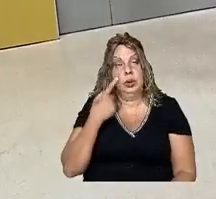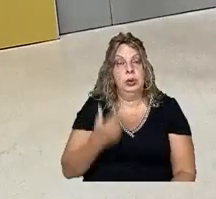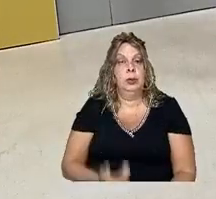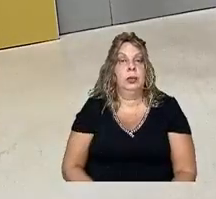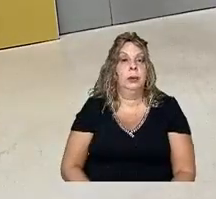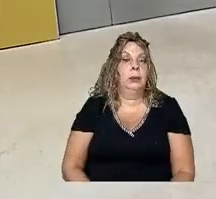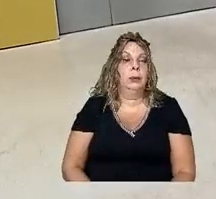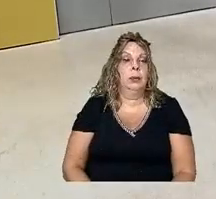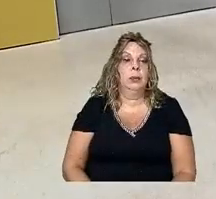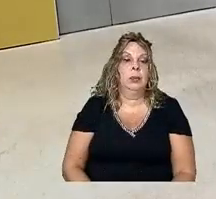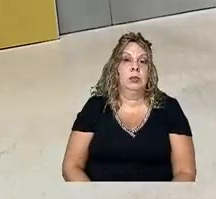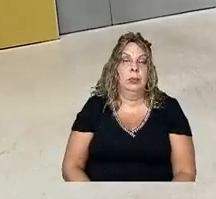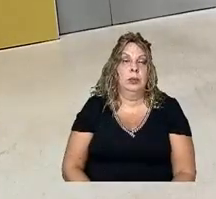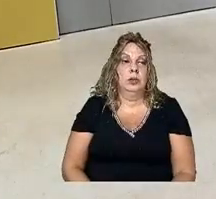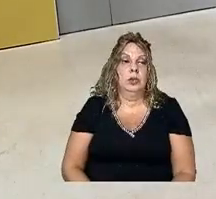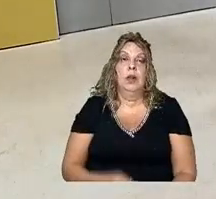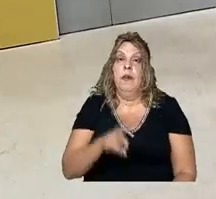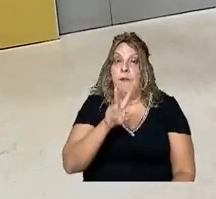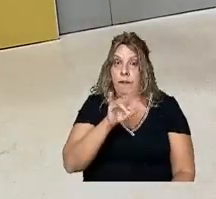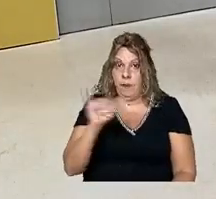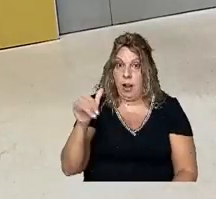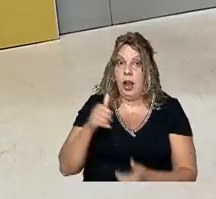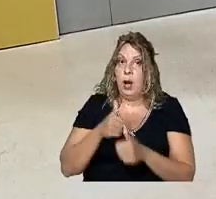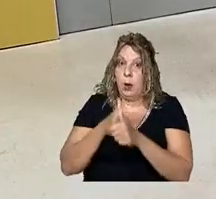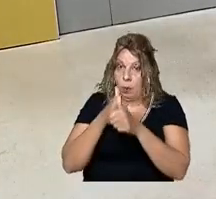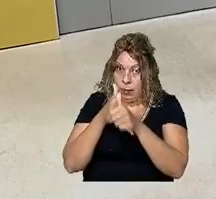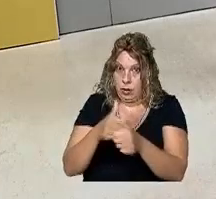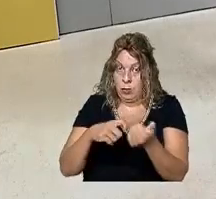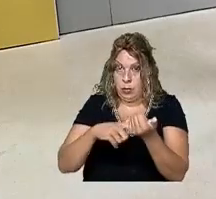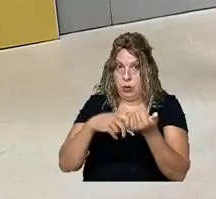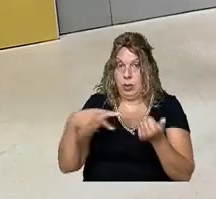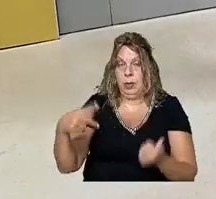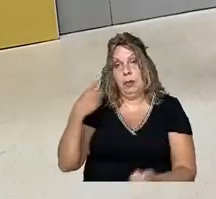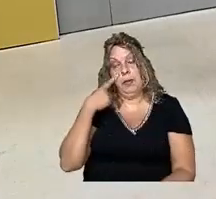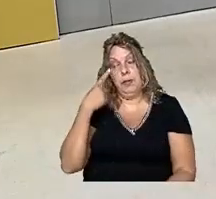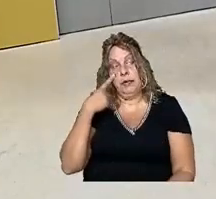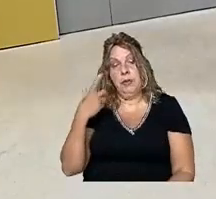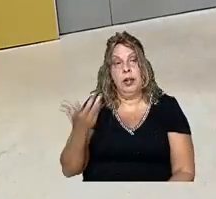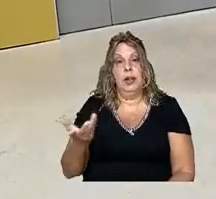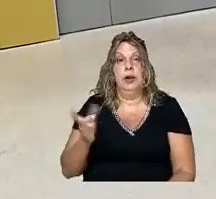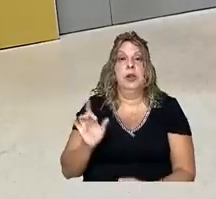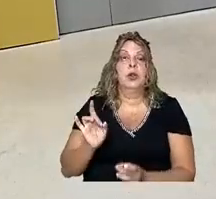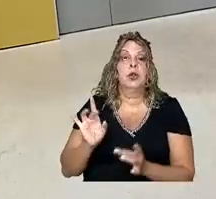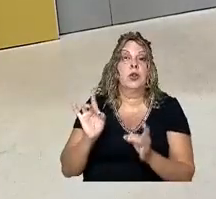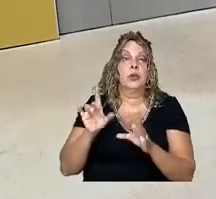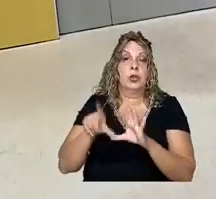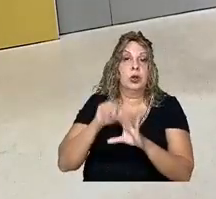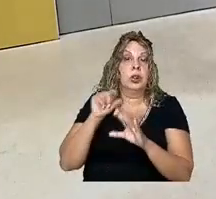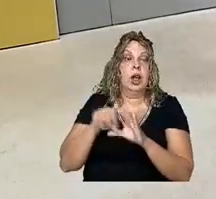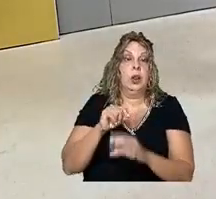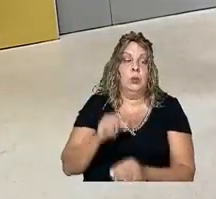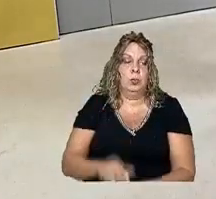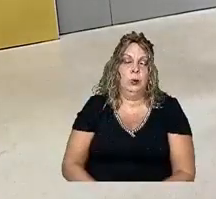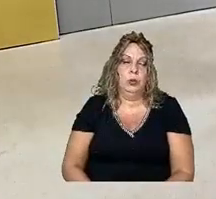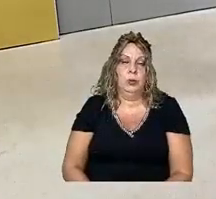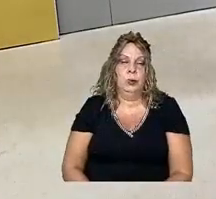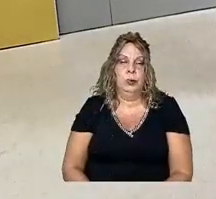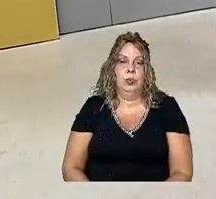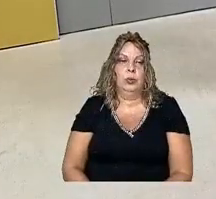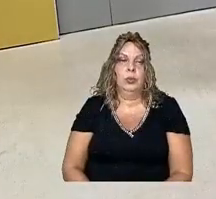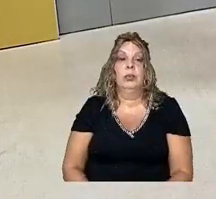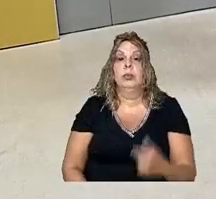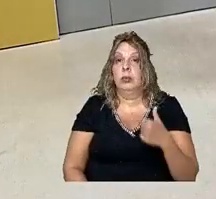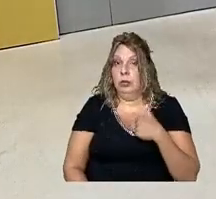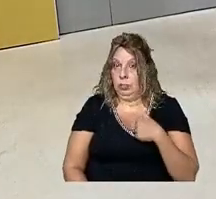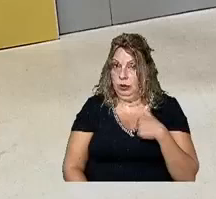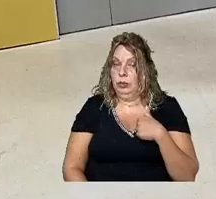perdi essa oportunidade. Vai seguindo agora. Corre lá para participar dessa promoção. Segue o perfil do nosso Caju Cap e me segue também. Tô lá no Insta